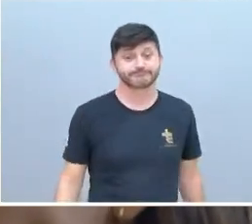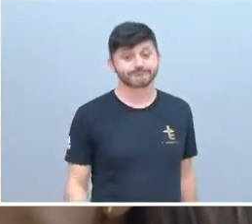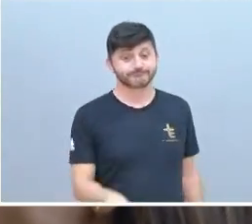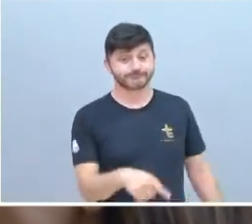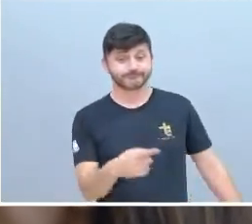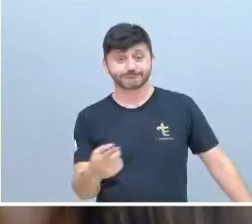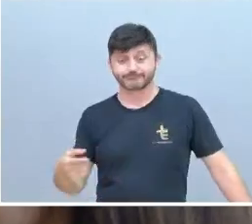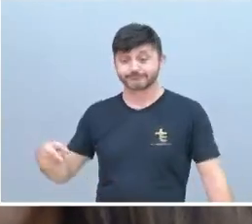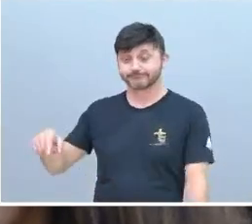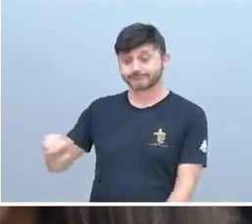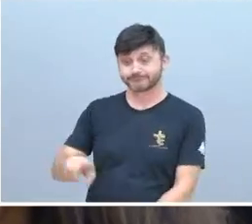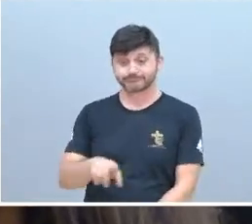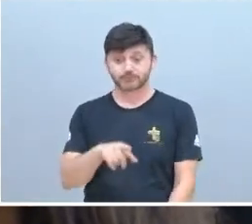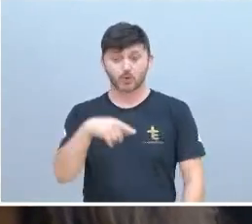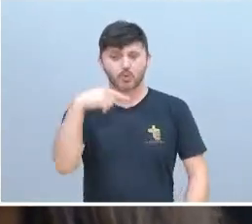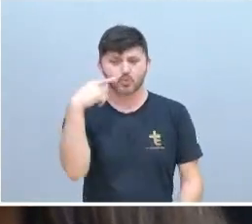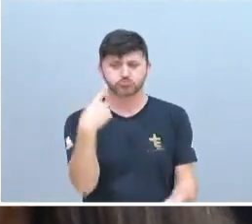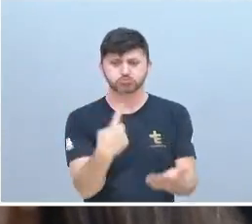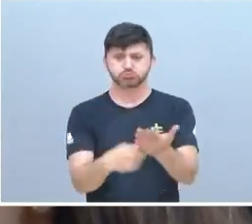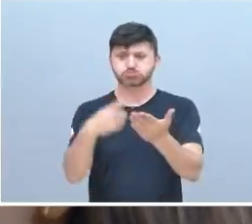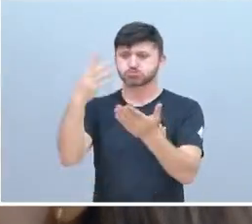comprometer,